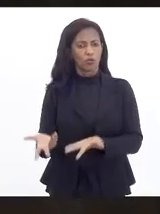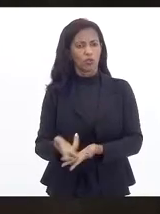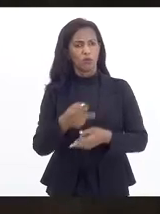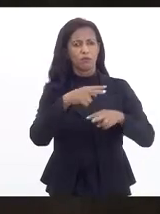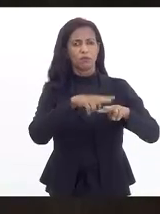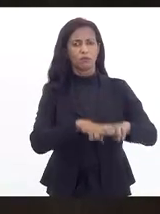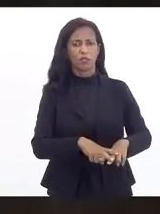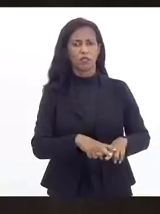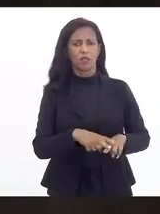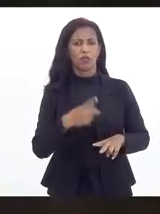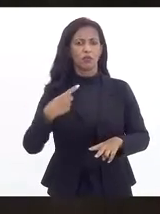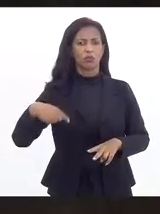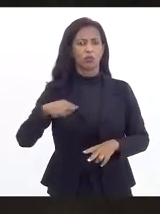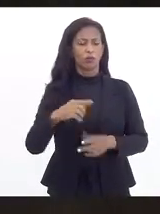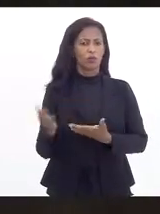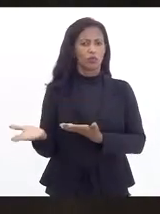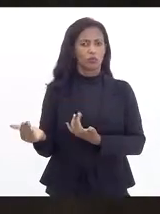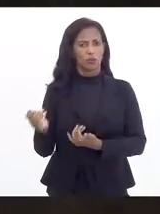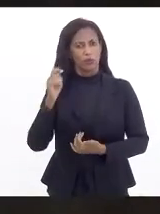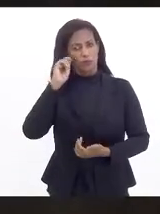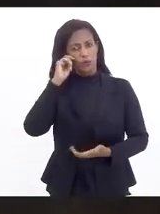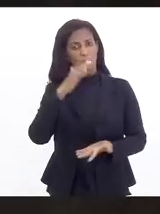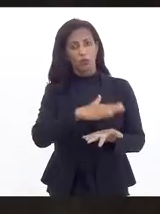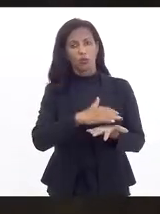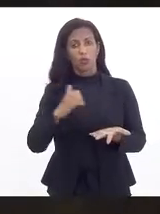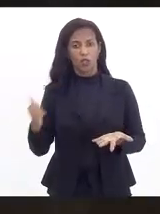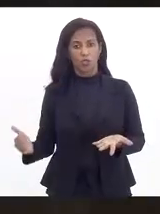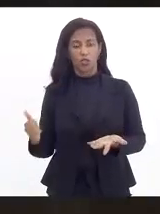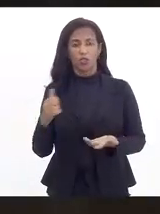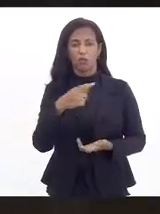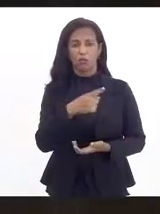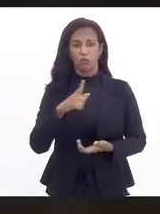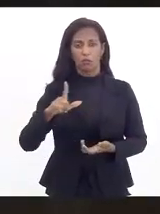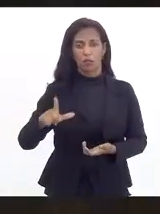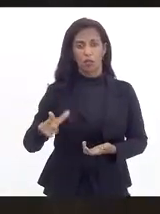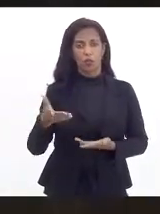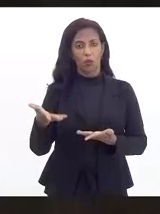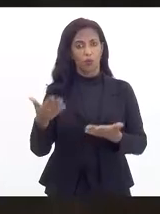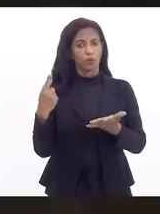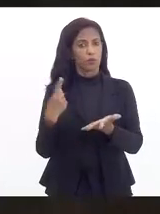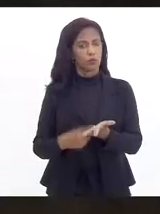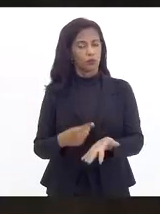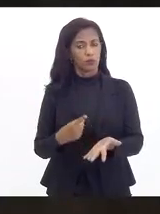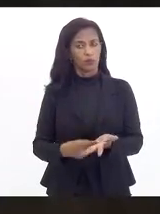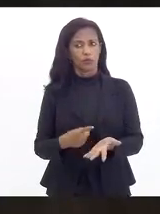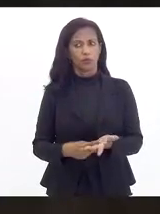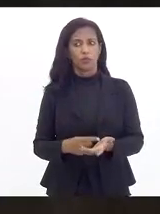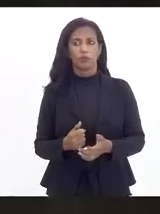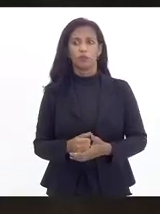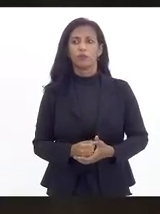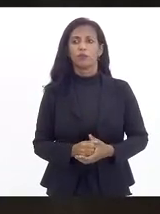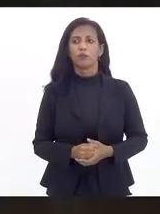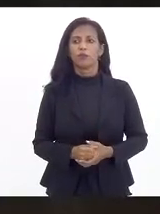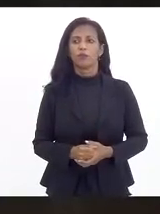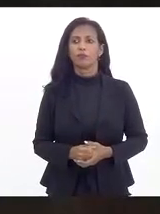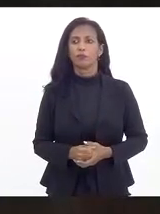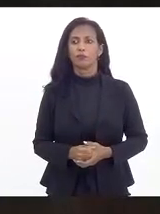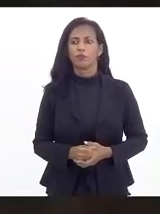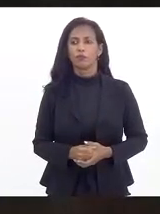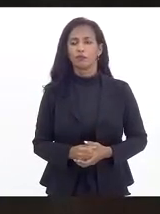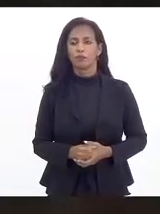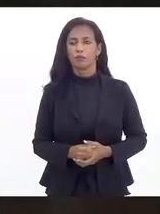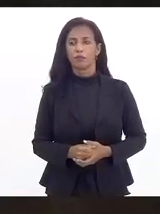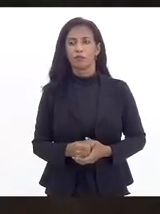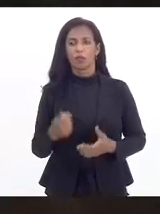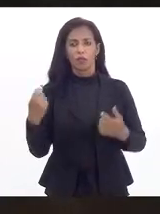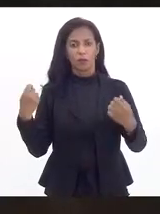cárcere nossa juventude negra. Então, eu estou retirando o projeto de pauta com esse compromisso de que a